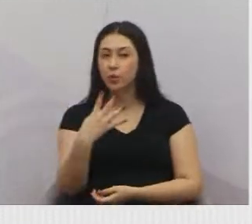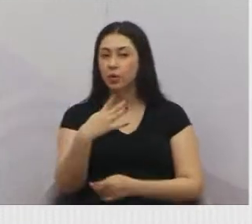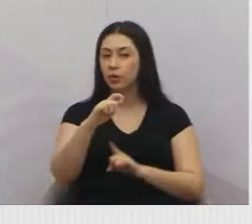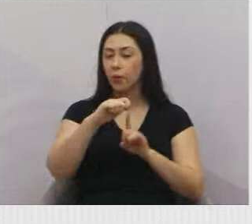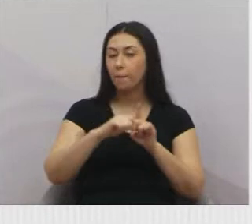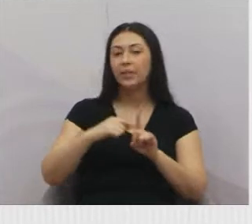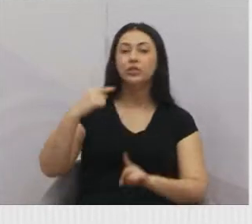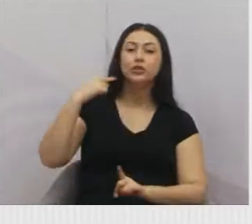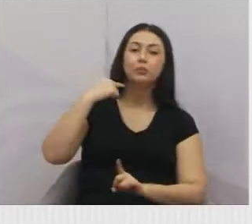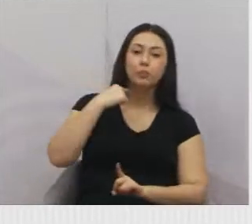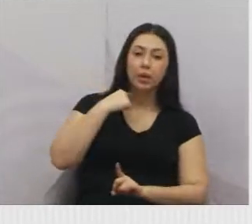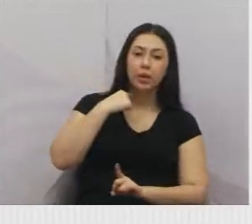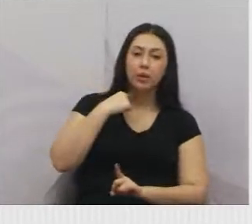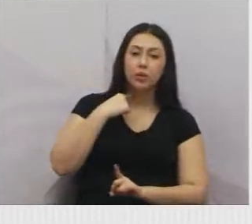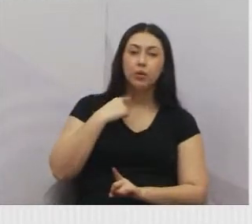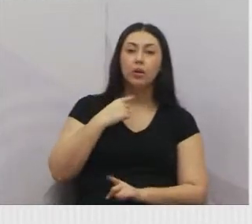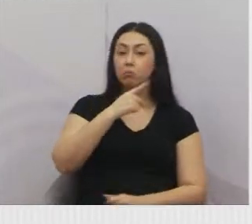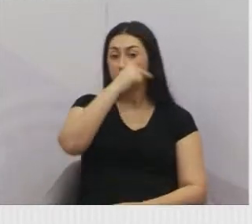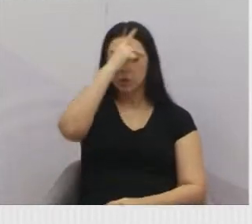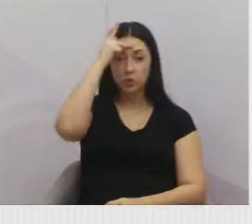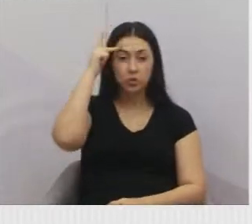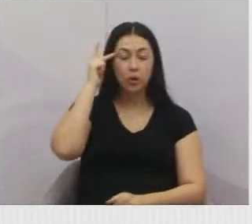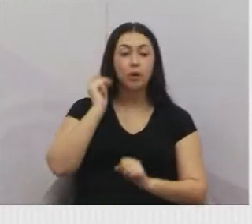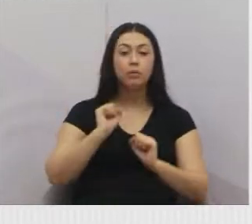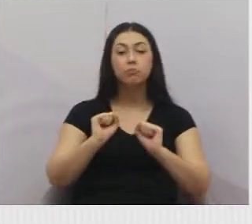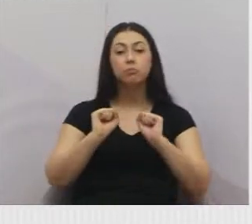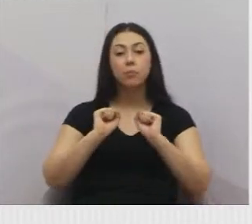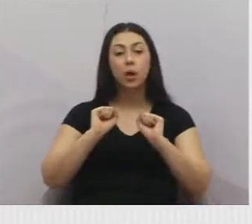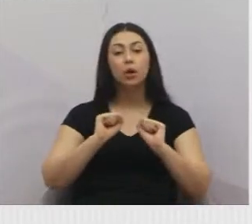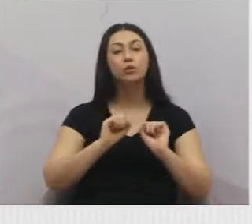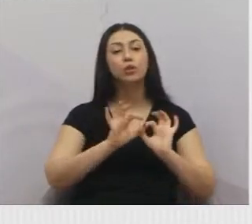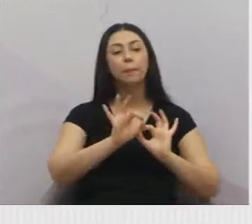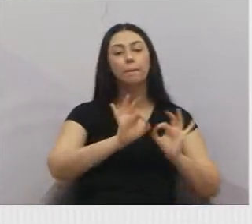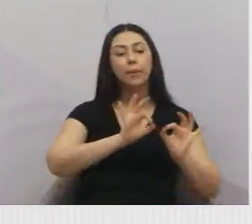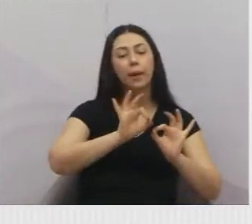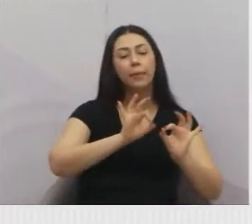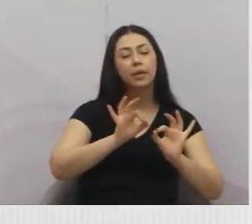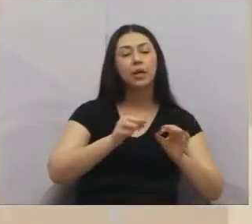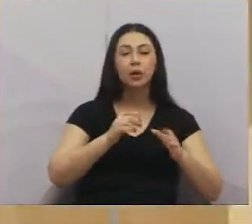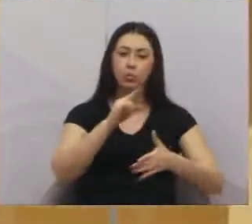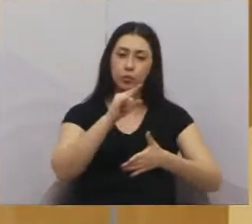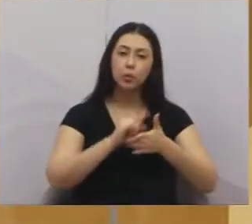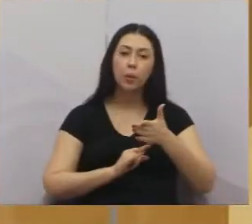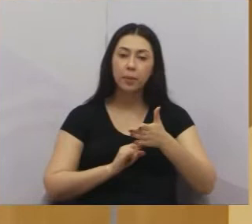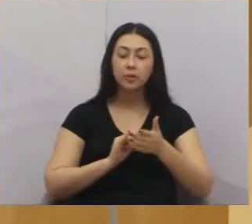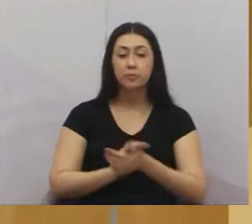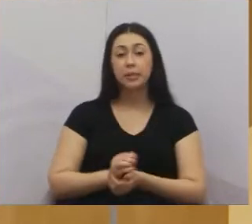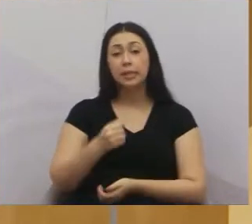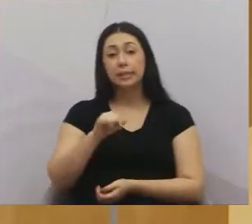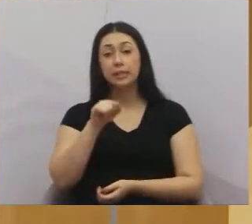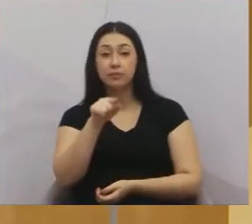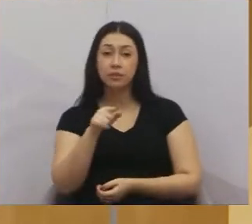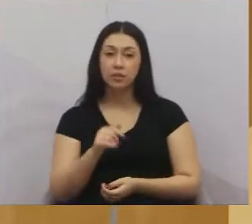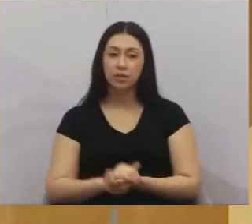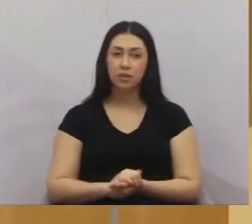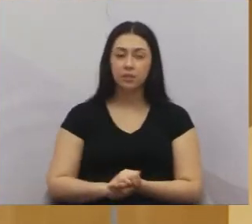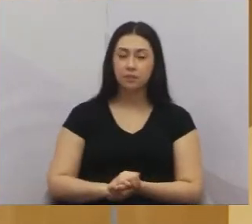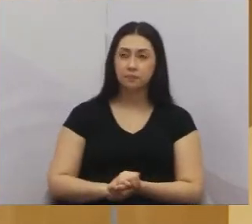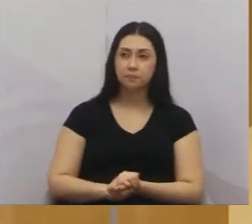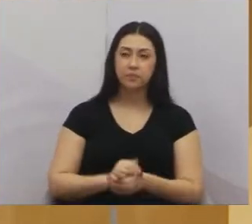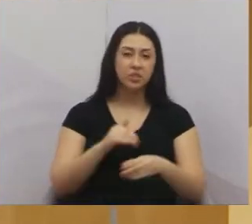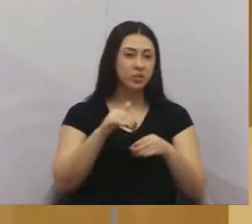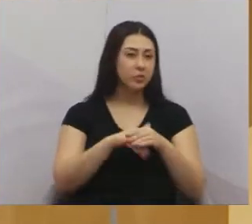o cidadão, a cidadã, pode regularizar seu título. Então, você que deixou de